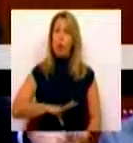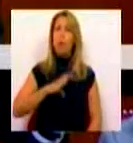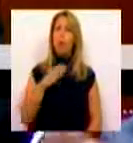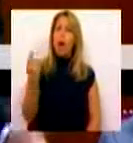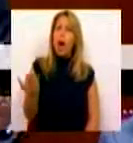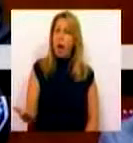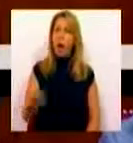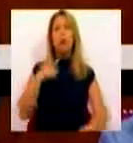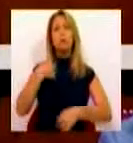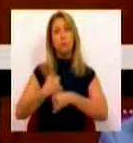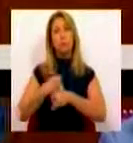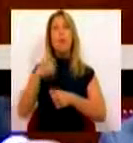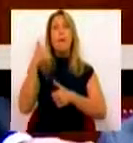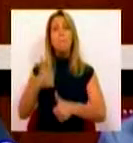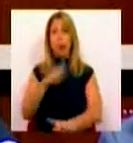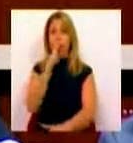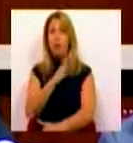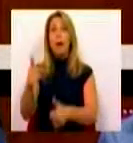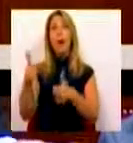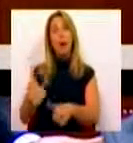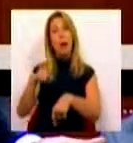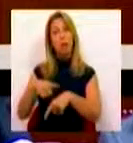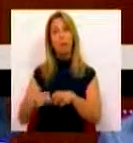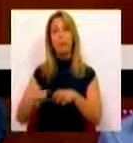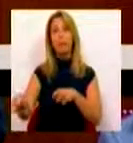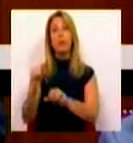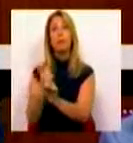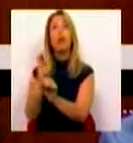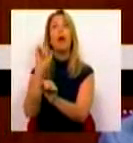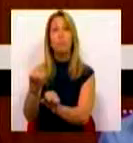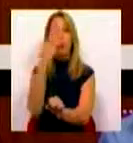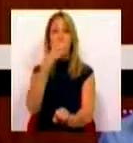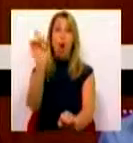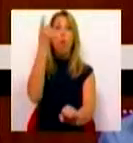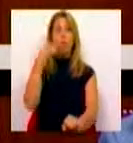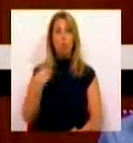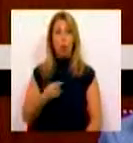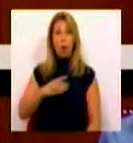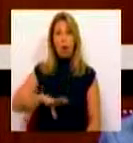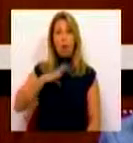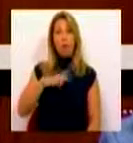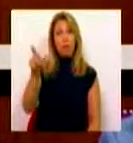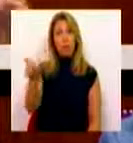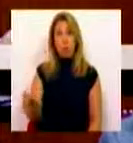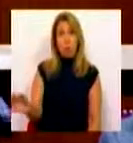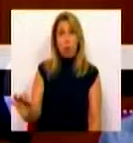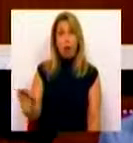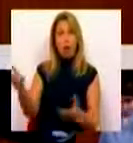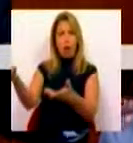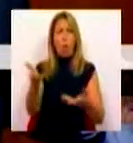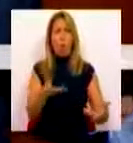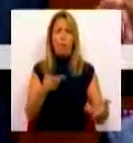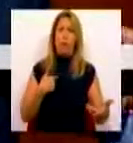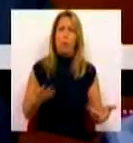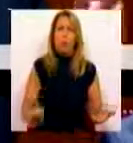que lhe foi confiado. Se não tivéssemos confiança, não teríamos também feito naturalmente o convite. Não fujo à última